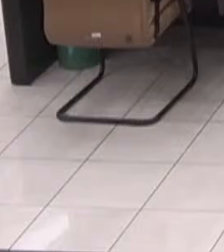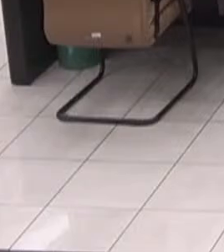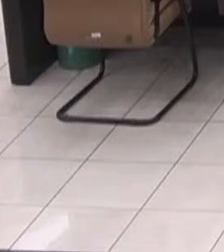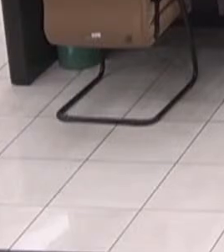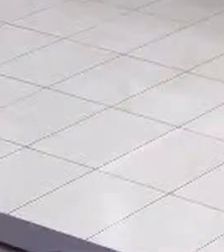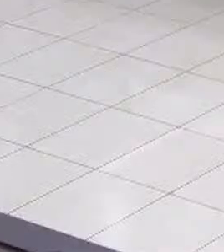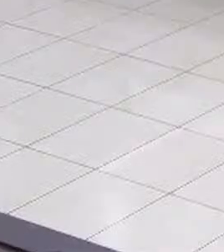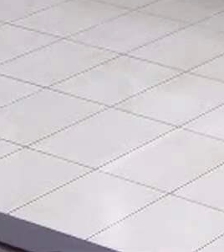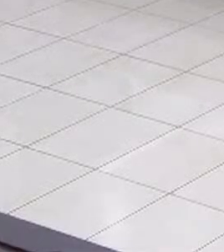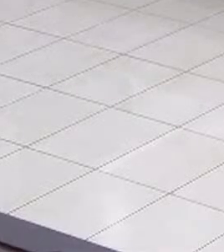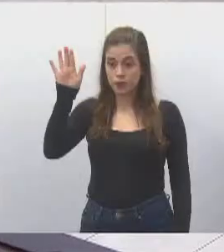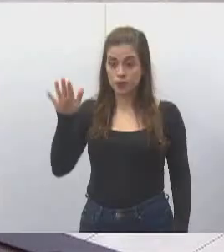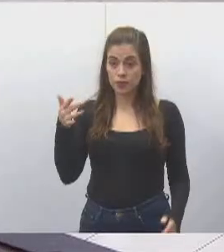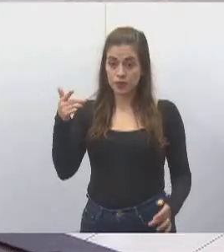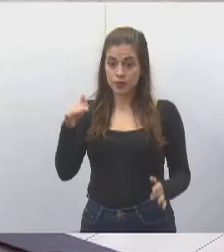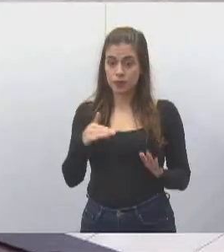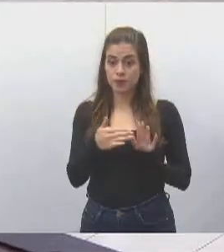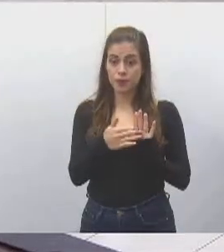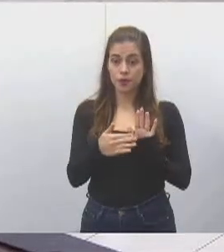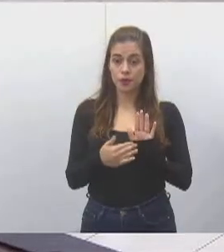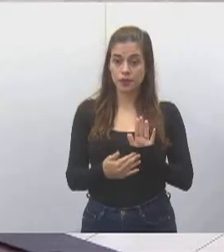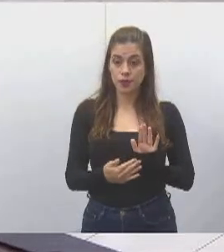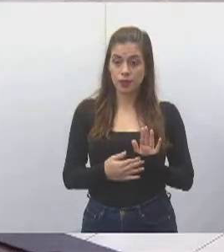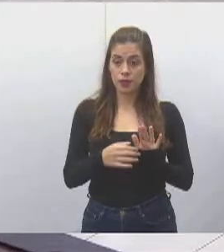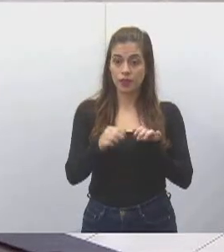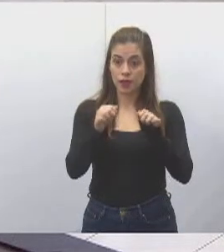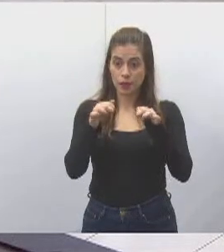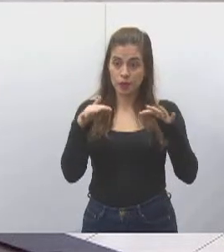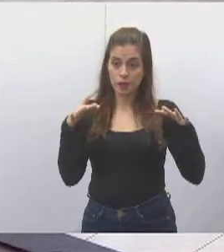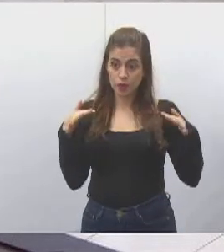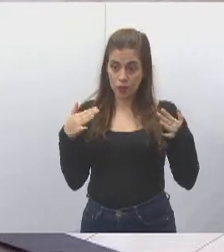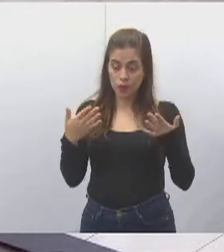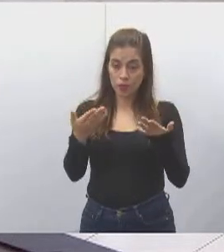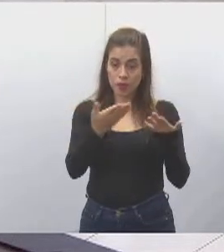Mais algum vereador? Se não, passamos palavras ao público presente.